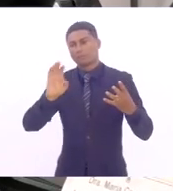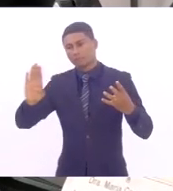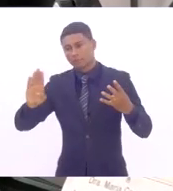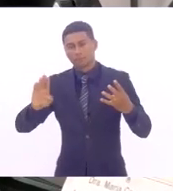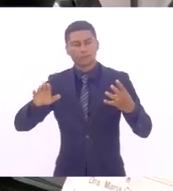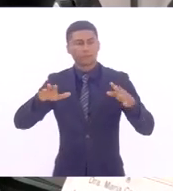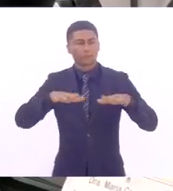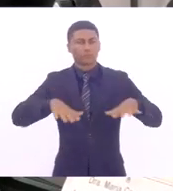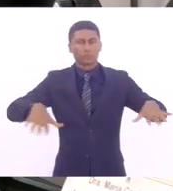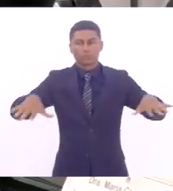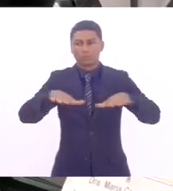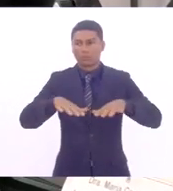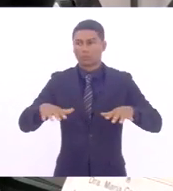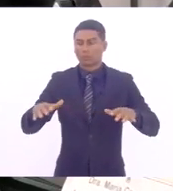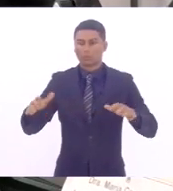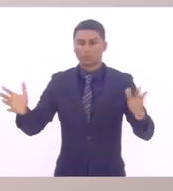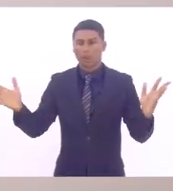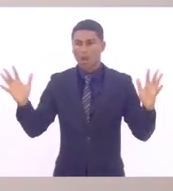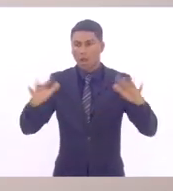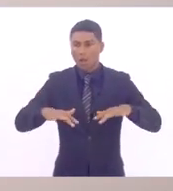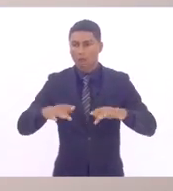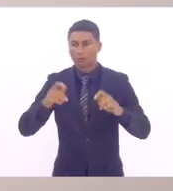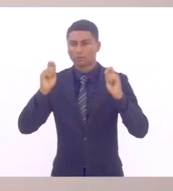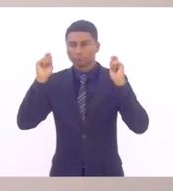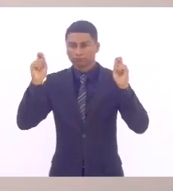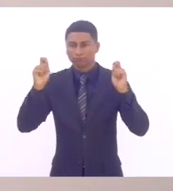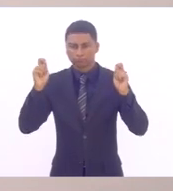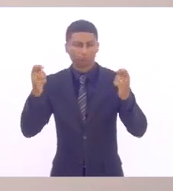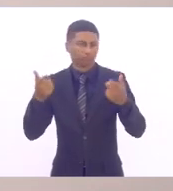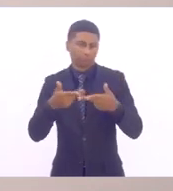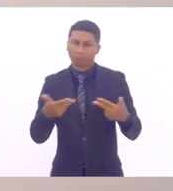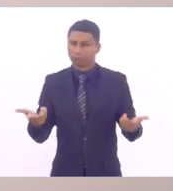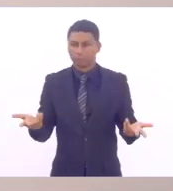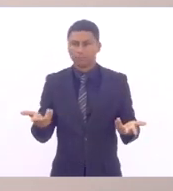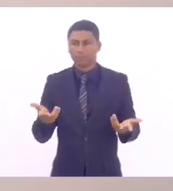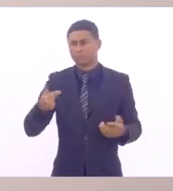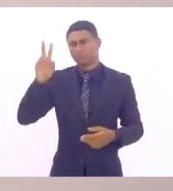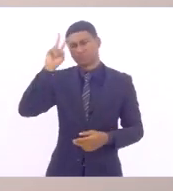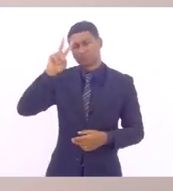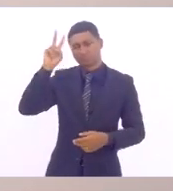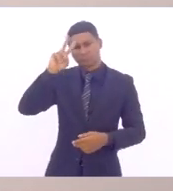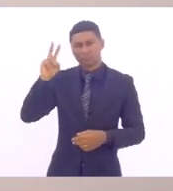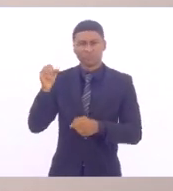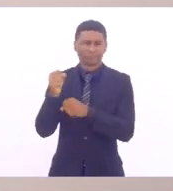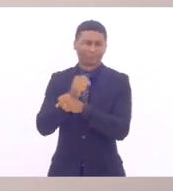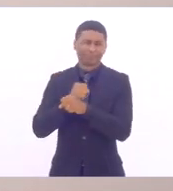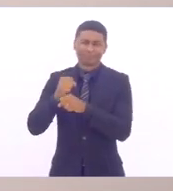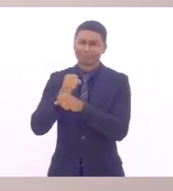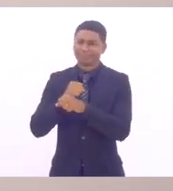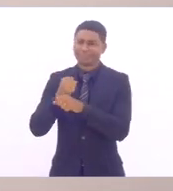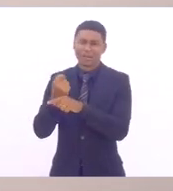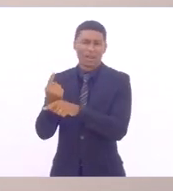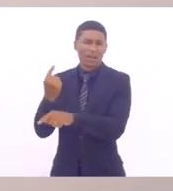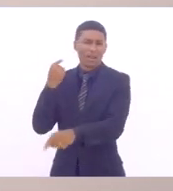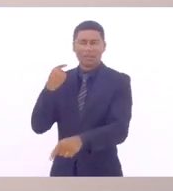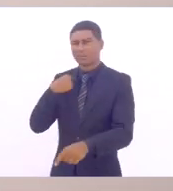questão histórica, que muitos anos que eu não me recordo que isso aconteça, uma audiência pública nessa